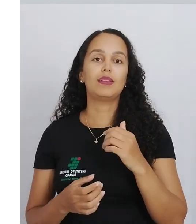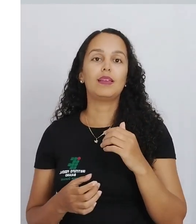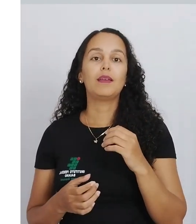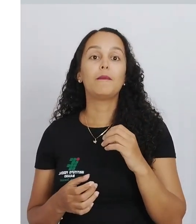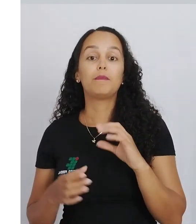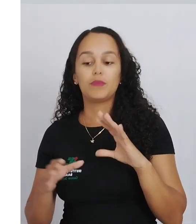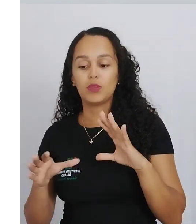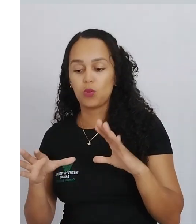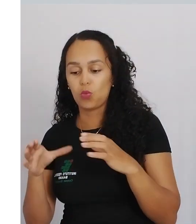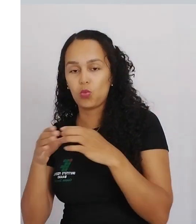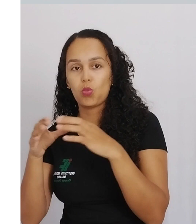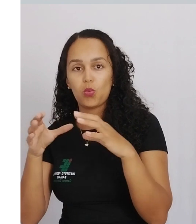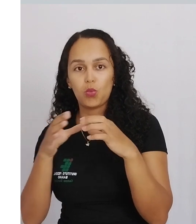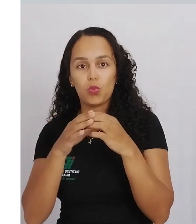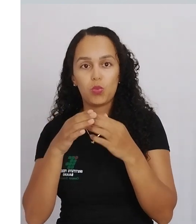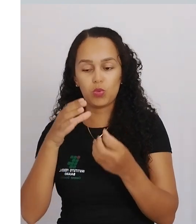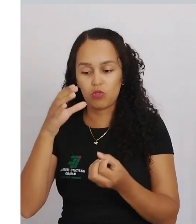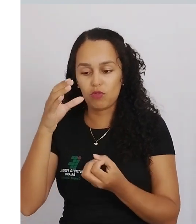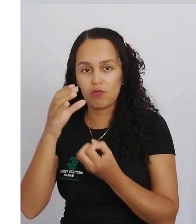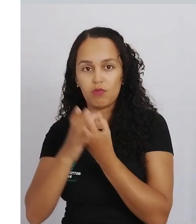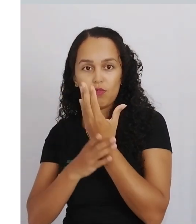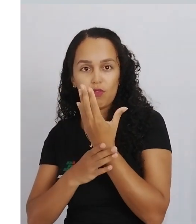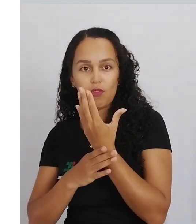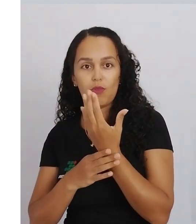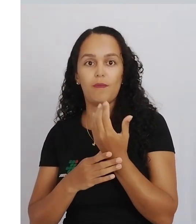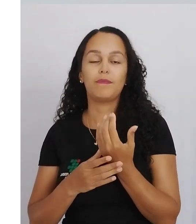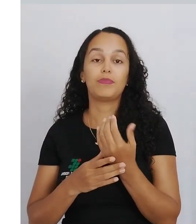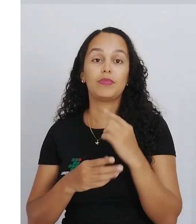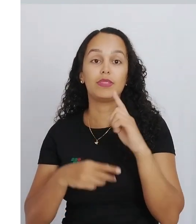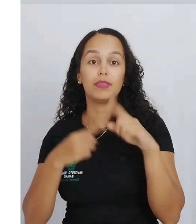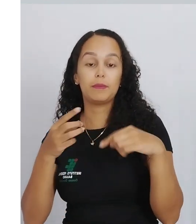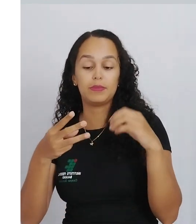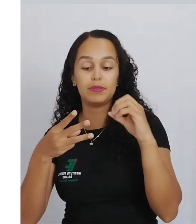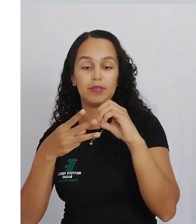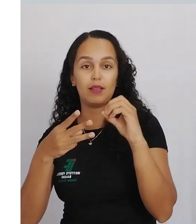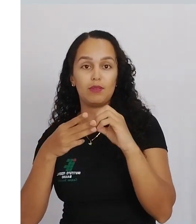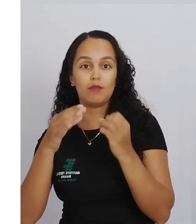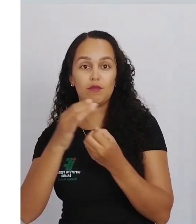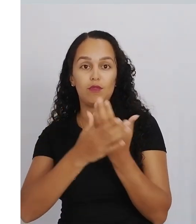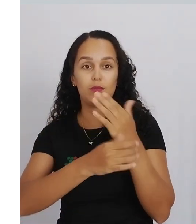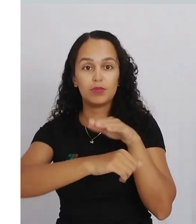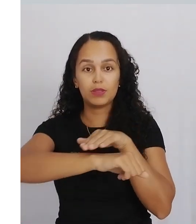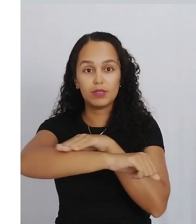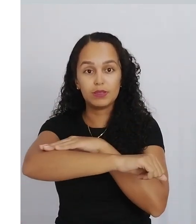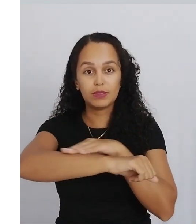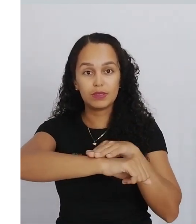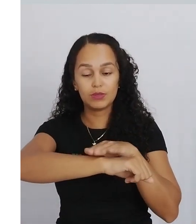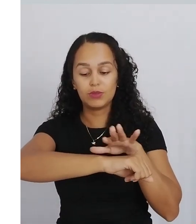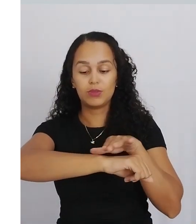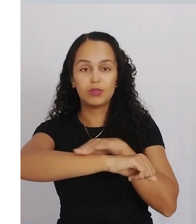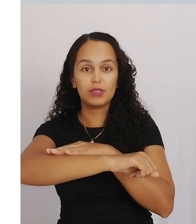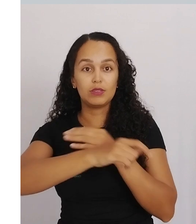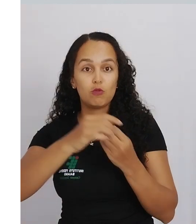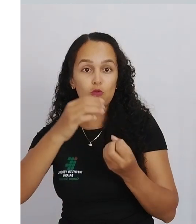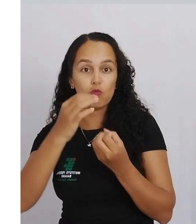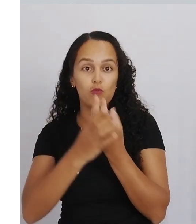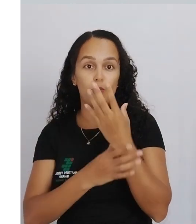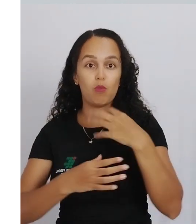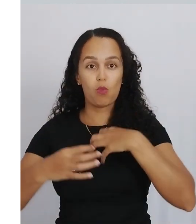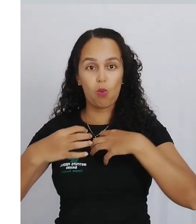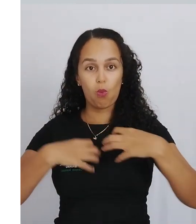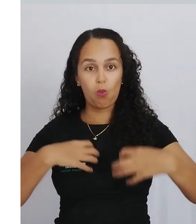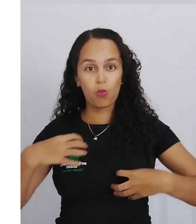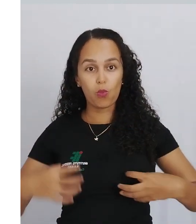fim. As células, elas formam tecidos, os tecidos vão formar órgãos, os órgãos formam